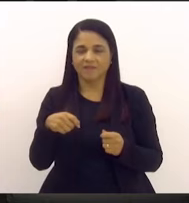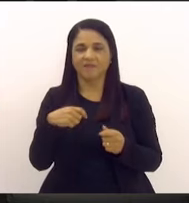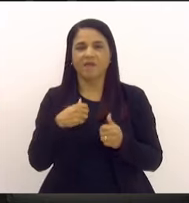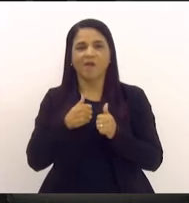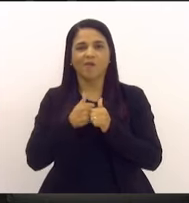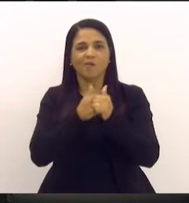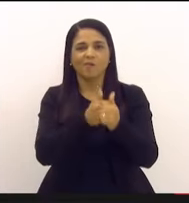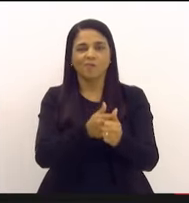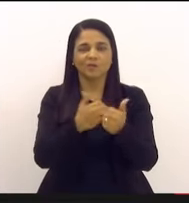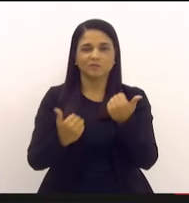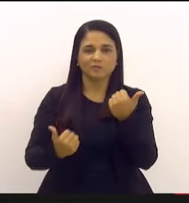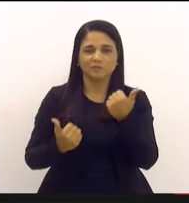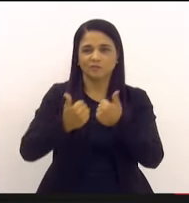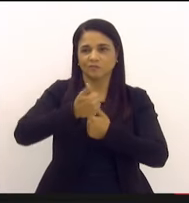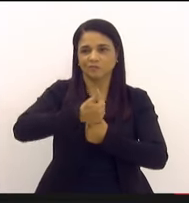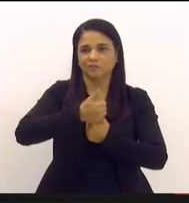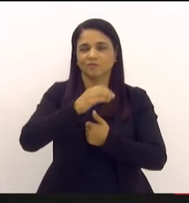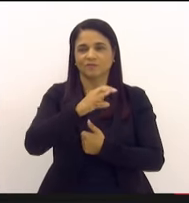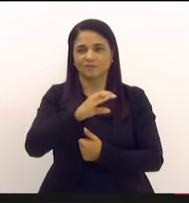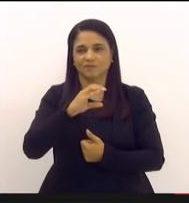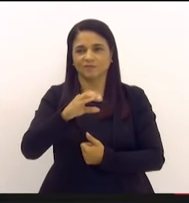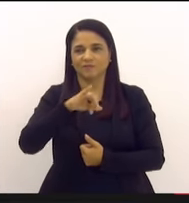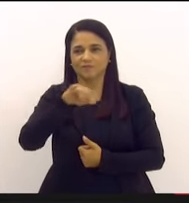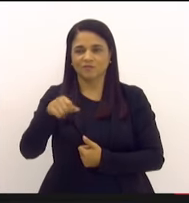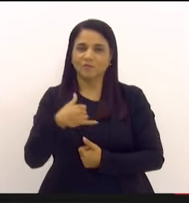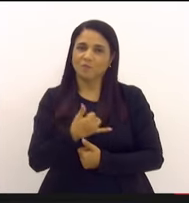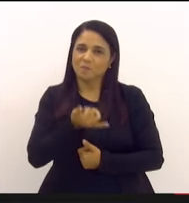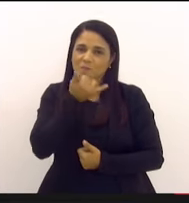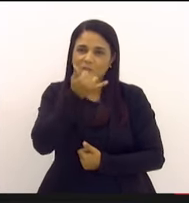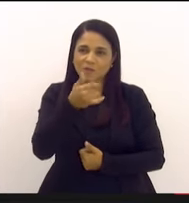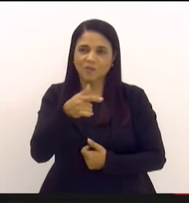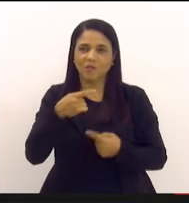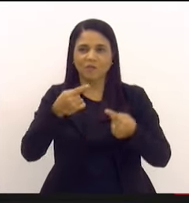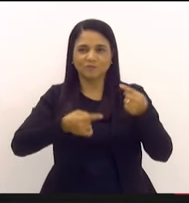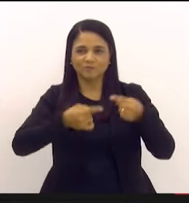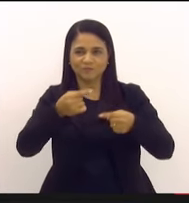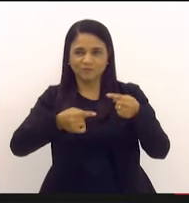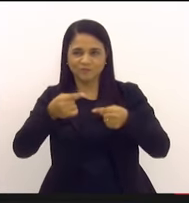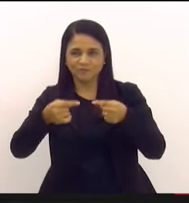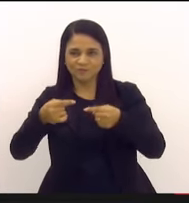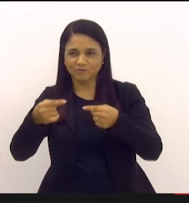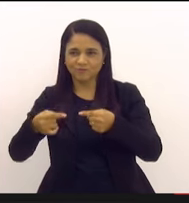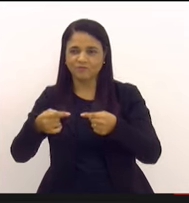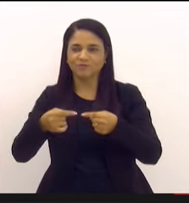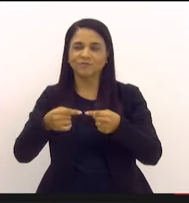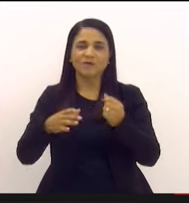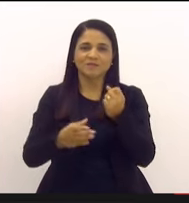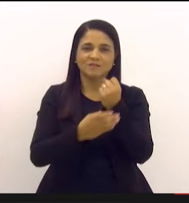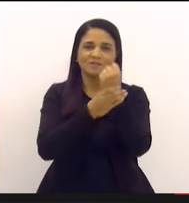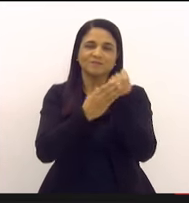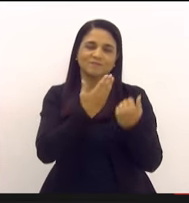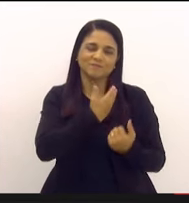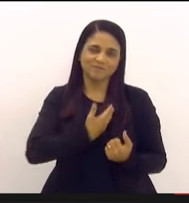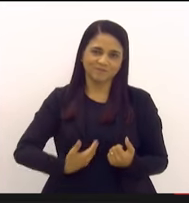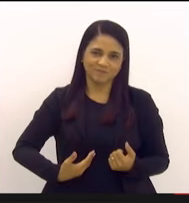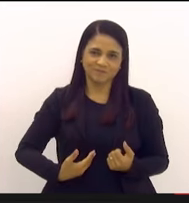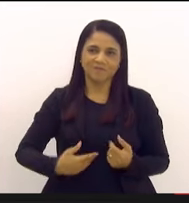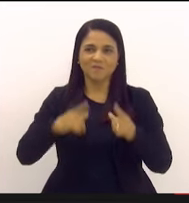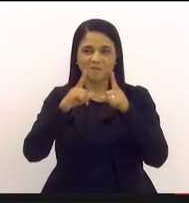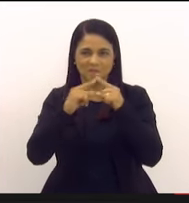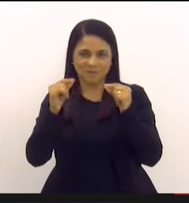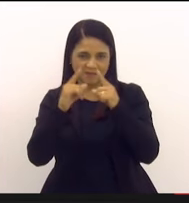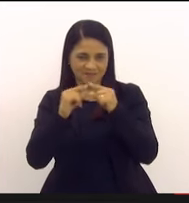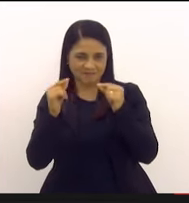Acompanhe o substitutivo da CCJ. Perdão aí que eu estou aqui. Sem problema. Discutindo aqui a questão da segurança pública no Estado de Janeiro aqui